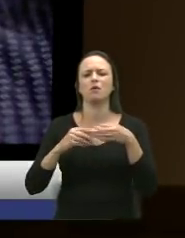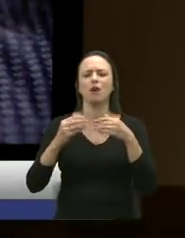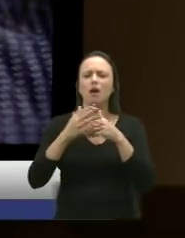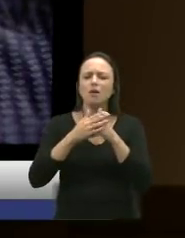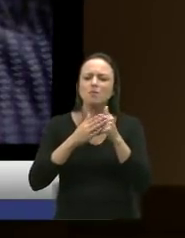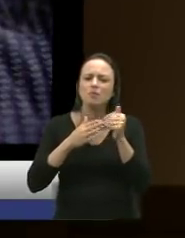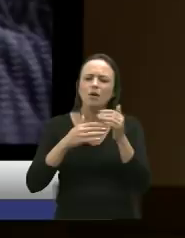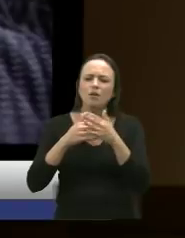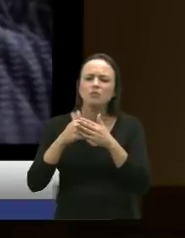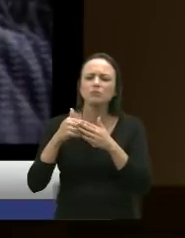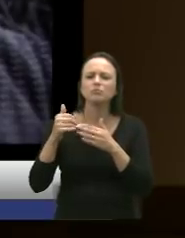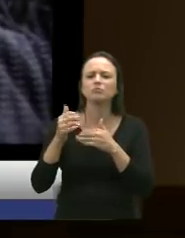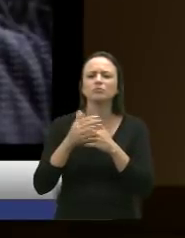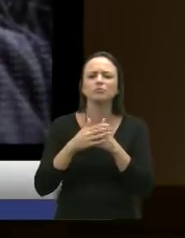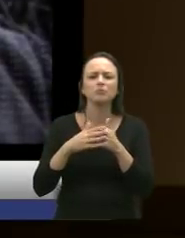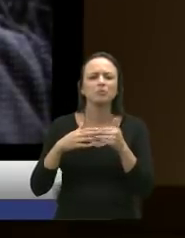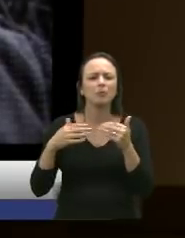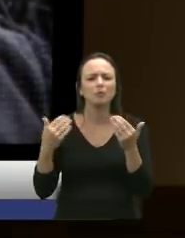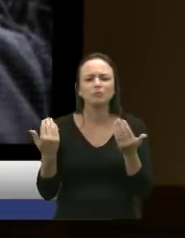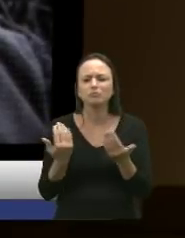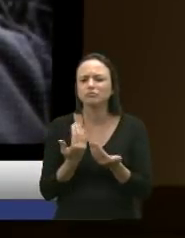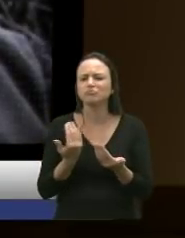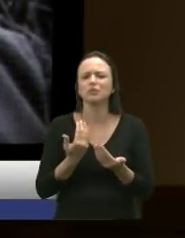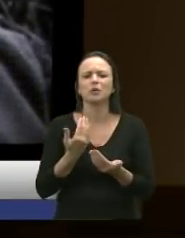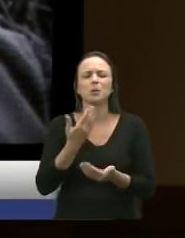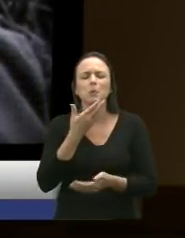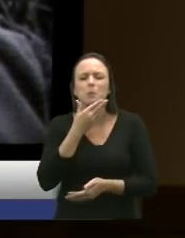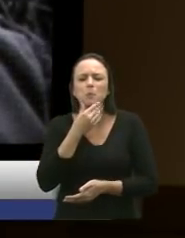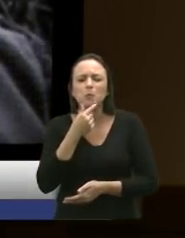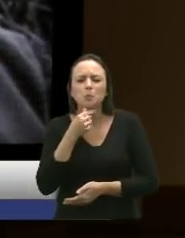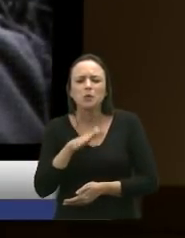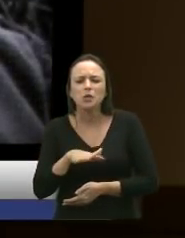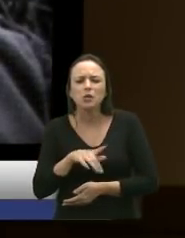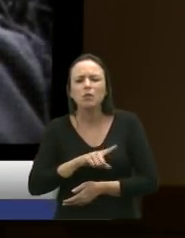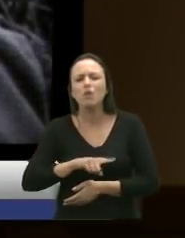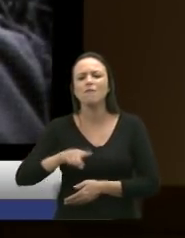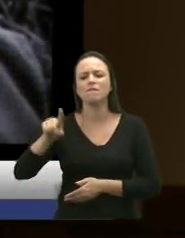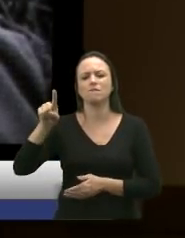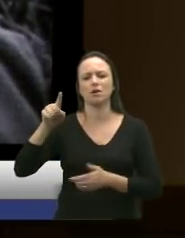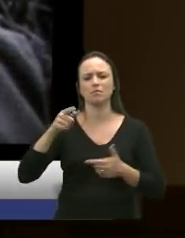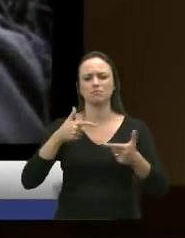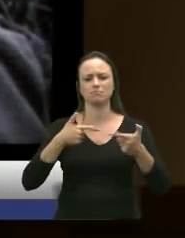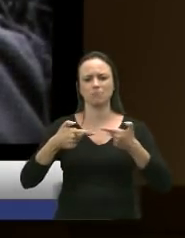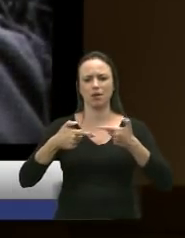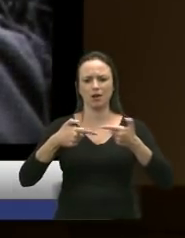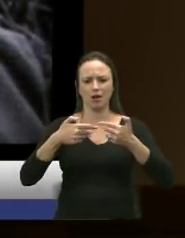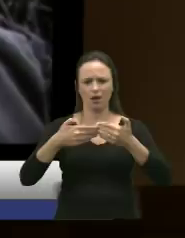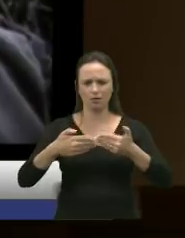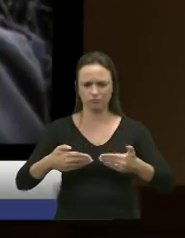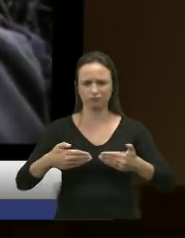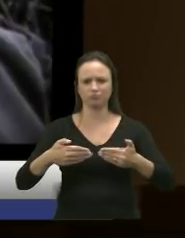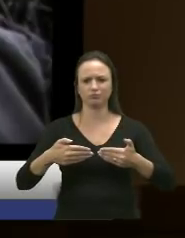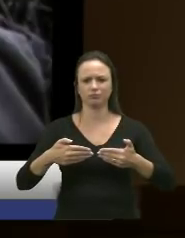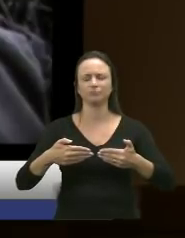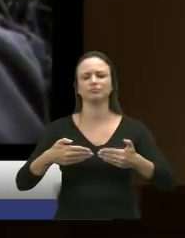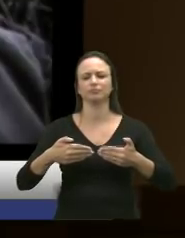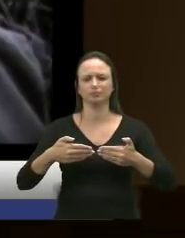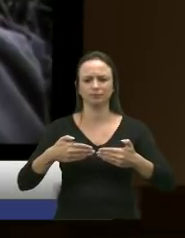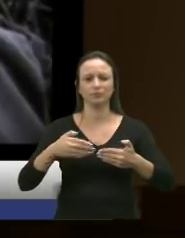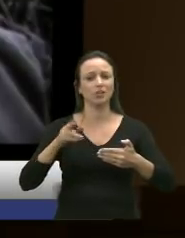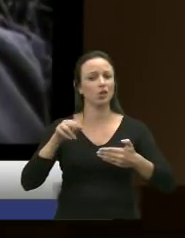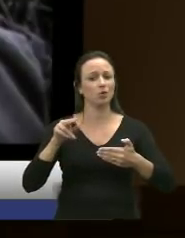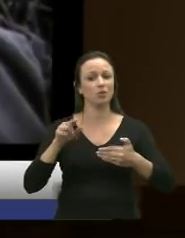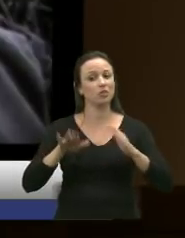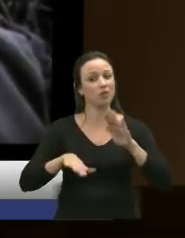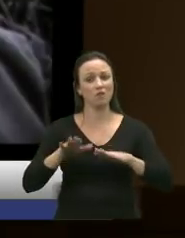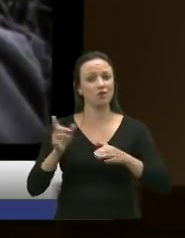acariciaram maternais o menino que vai para a trincheira e que talvez não volte